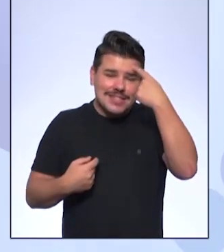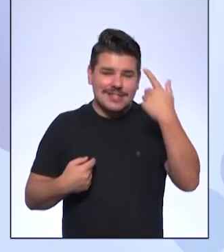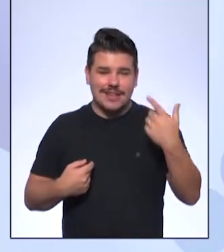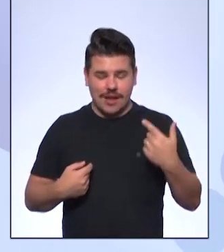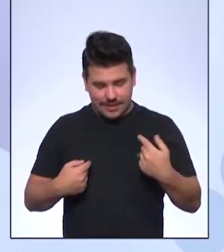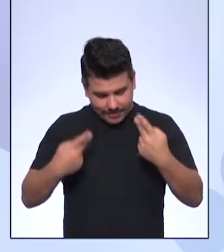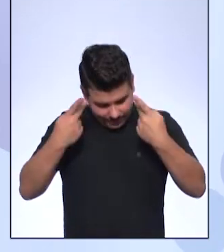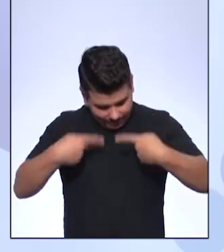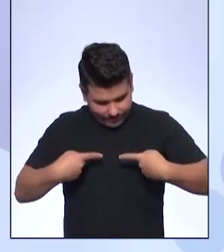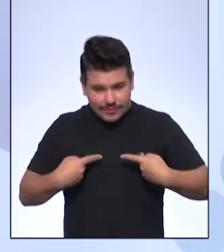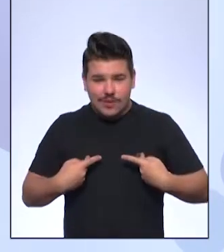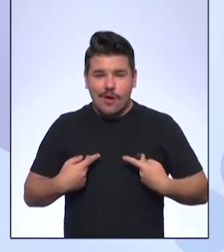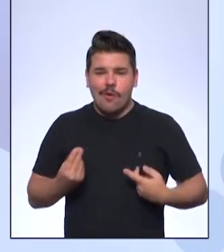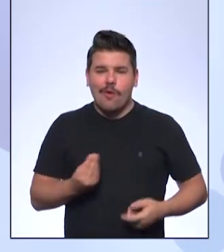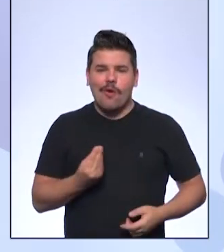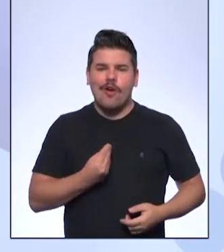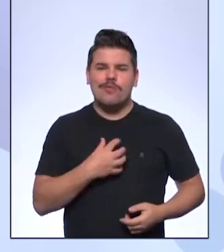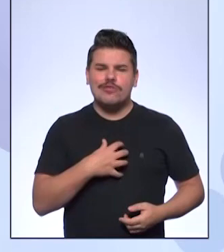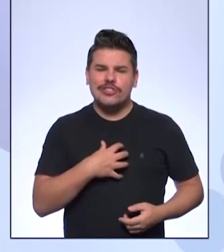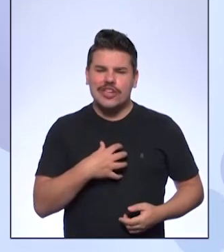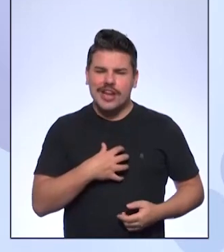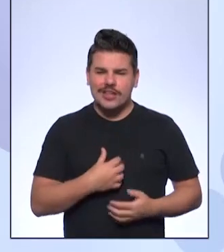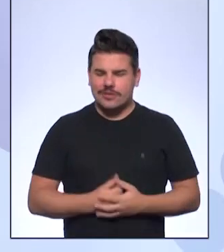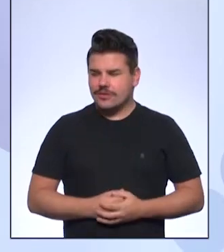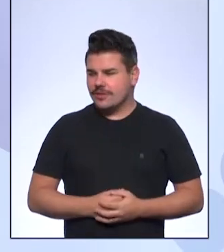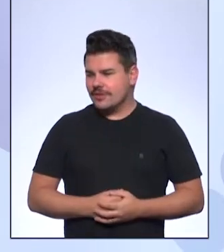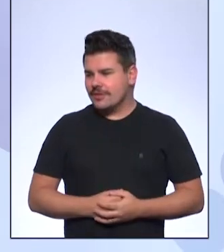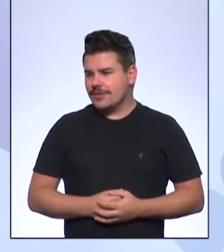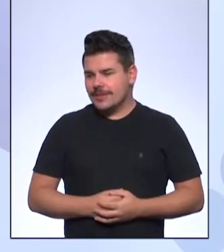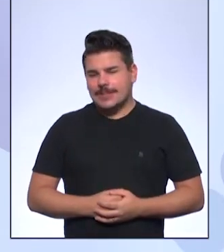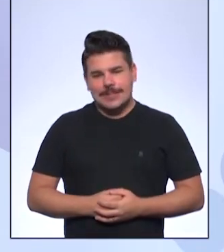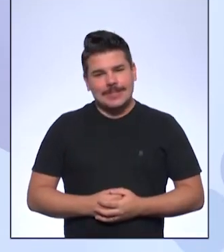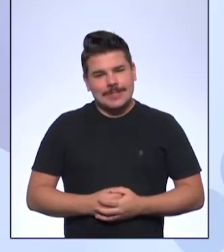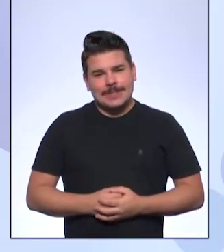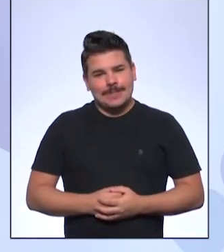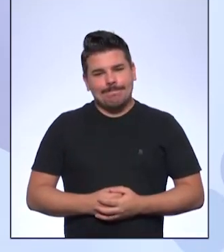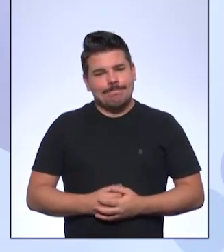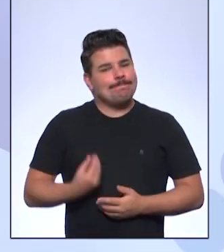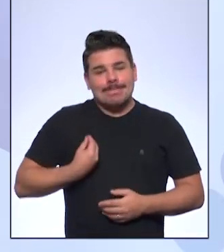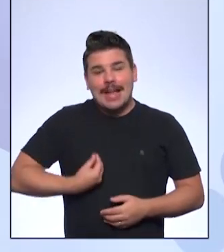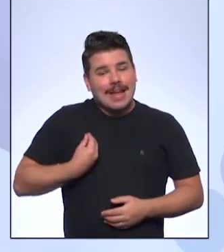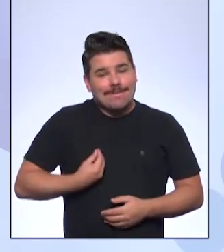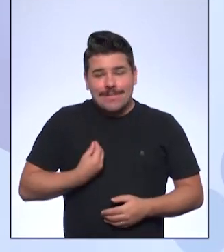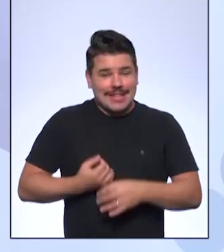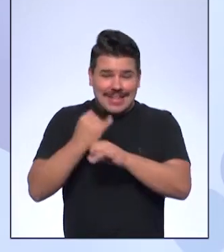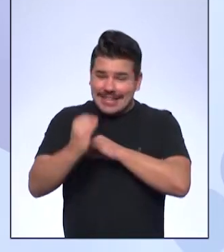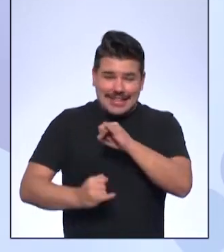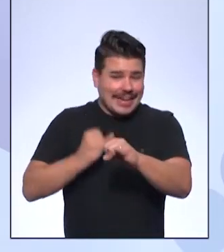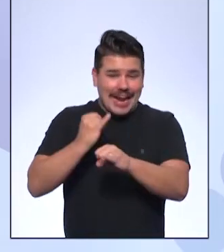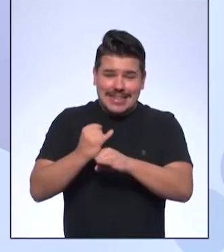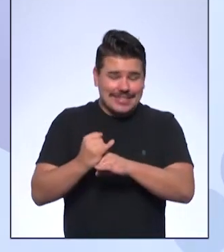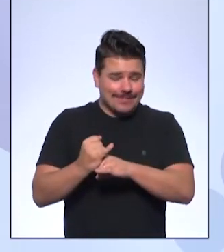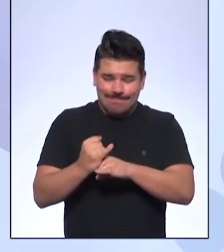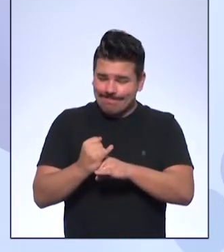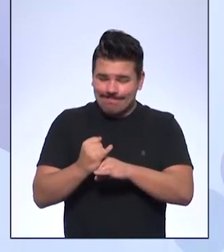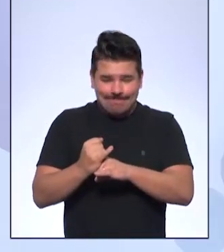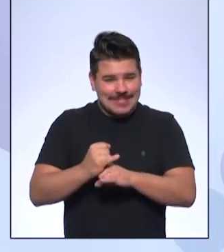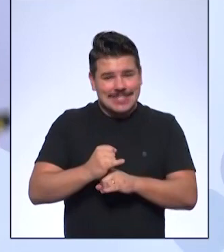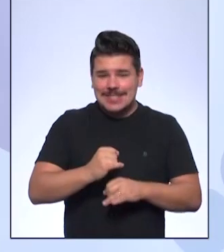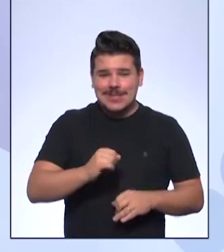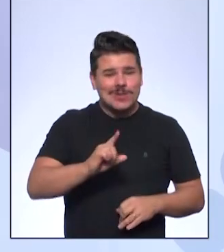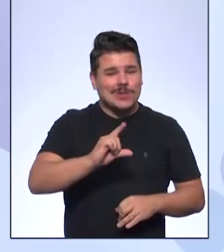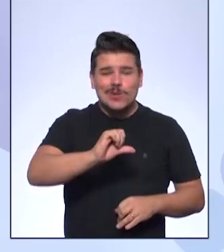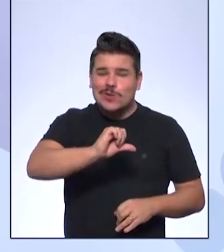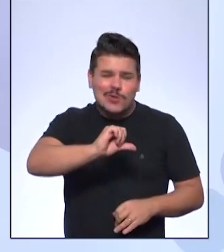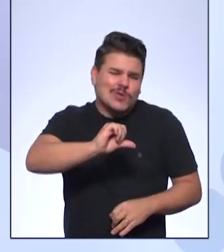gente está se portando dentro desse ambiente virtual, justamente porque ele faz parte de 90% do nosso dia. Se a gente for pensar, tudo bem, a gente